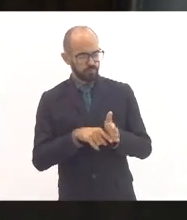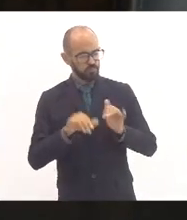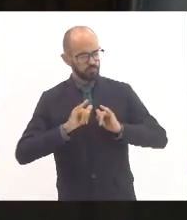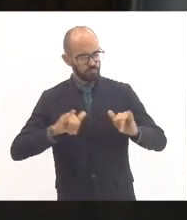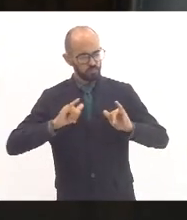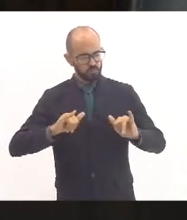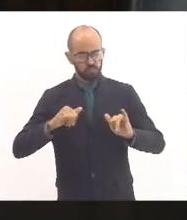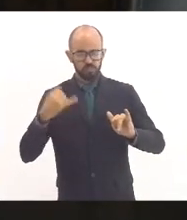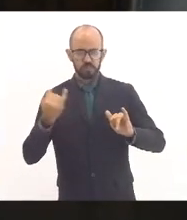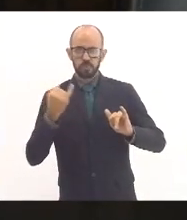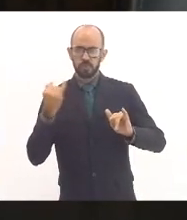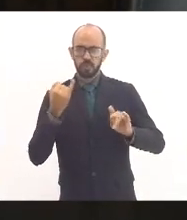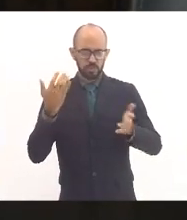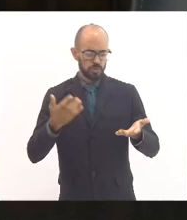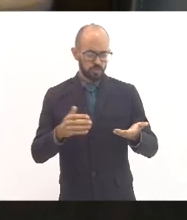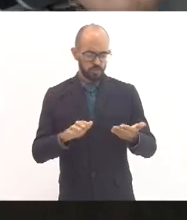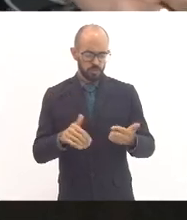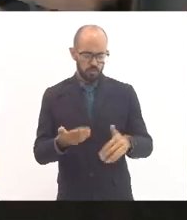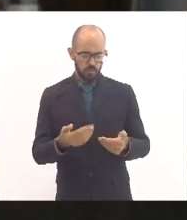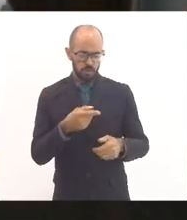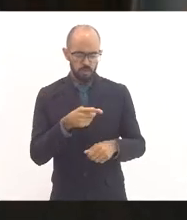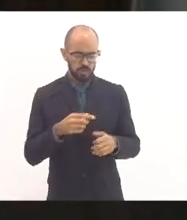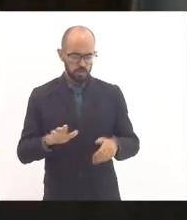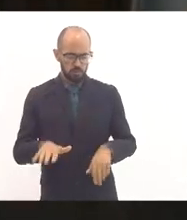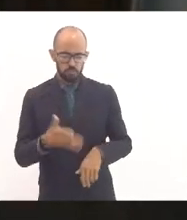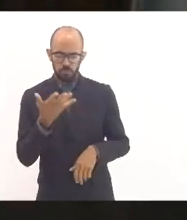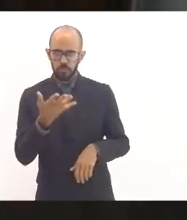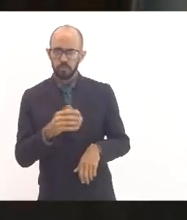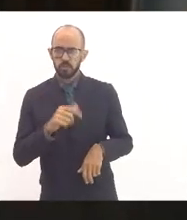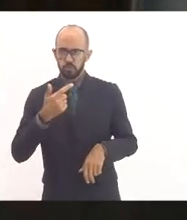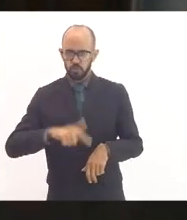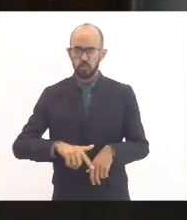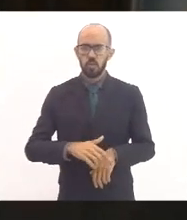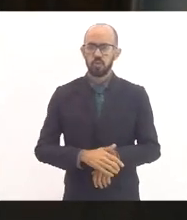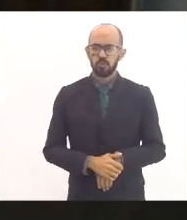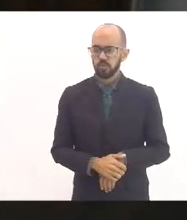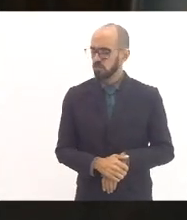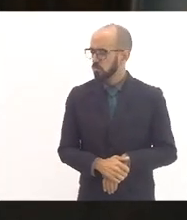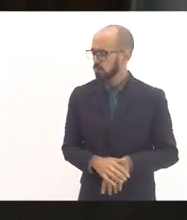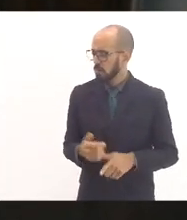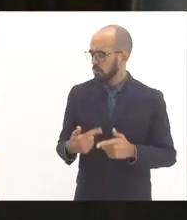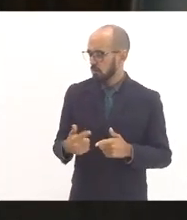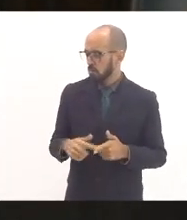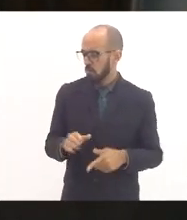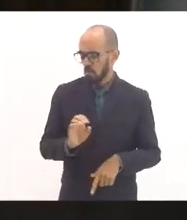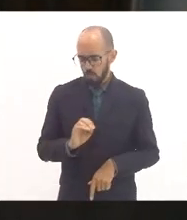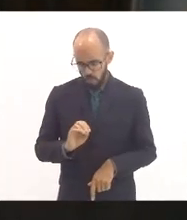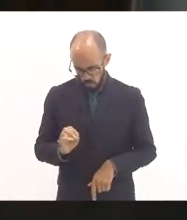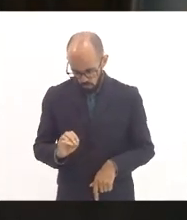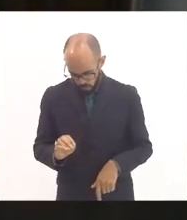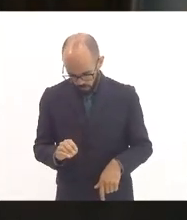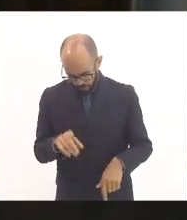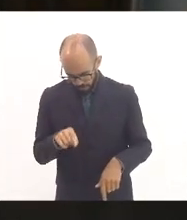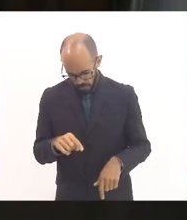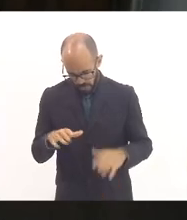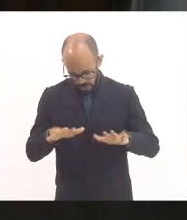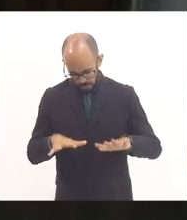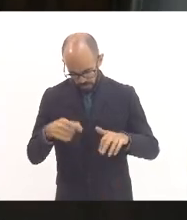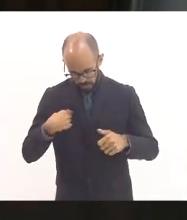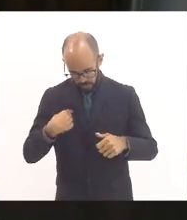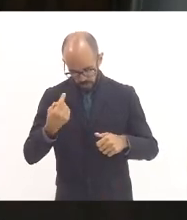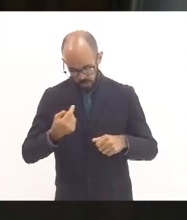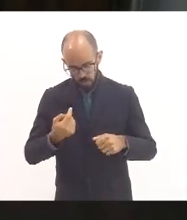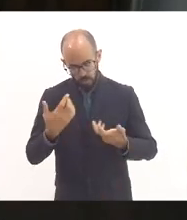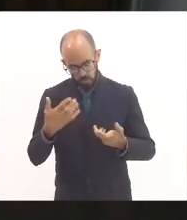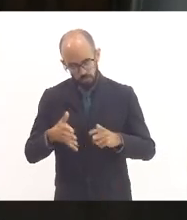repercussão é aquele seja promovido então de novo sem problema algum tá é basicamente nesse sentido